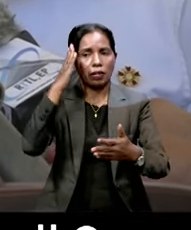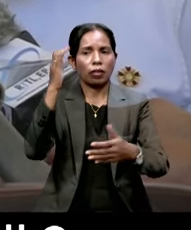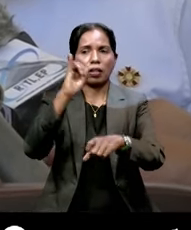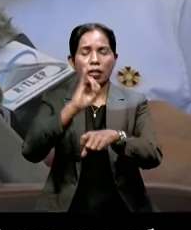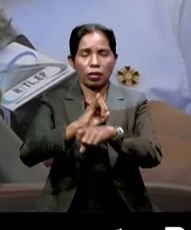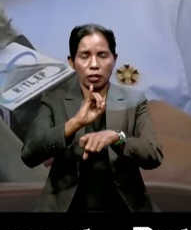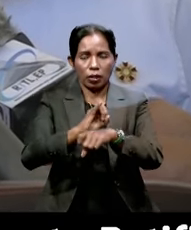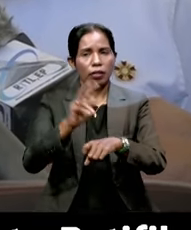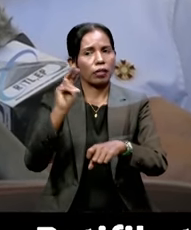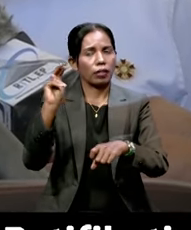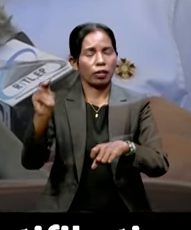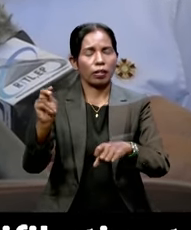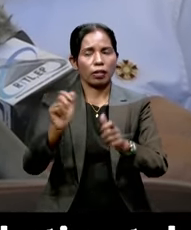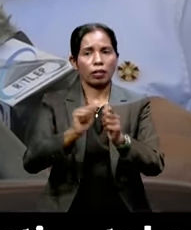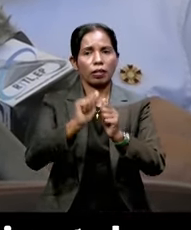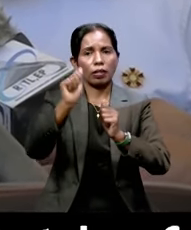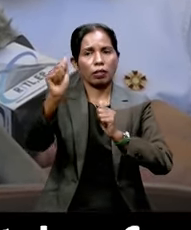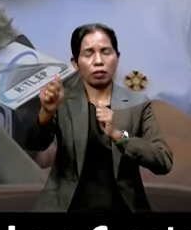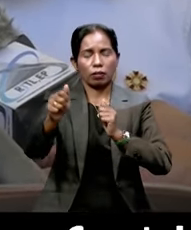ninia narukune e ha